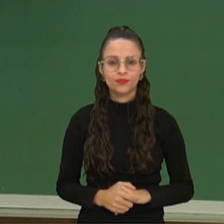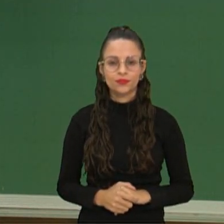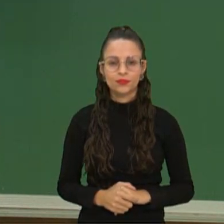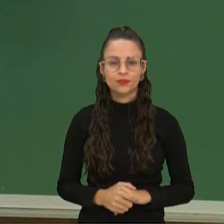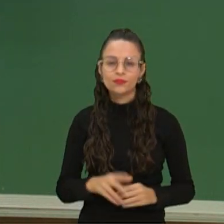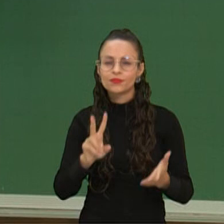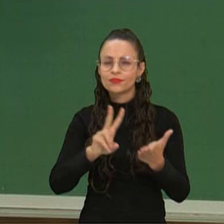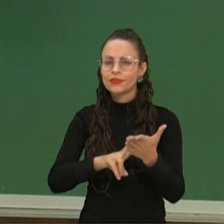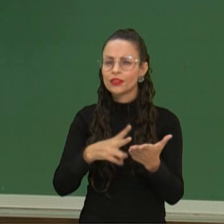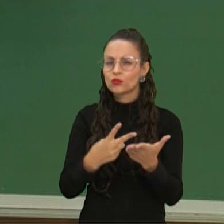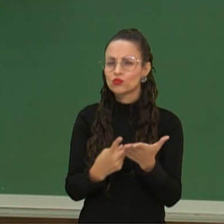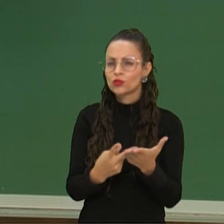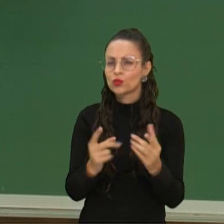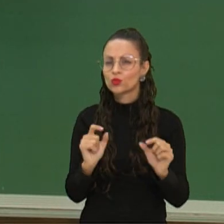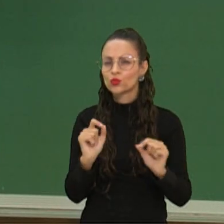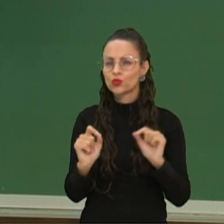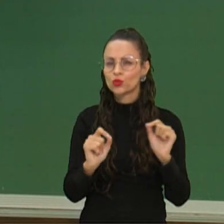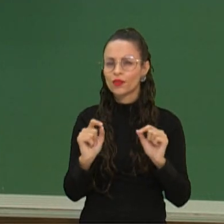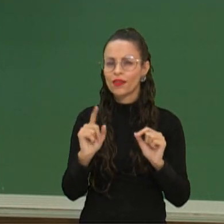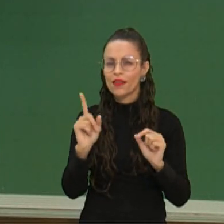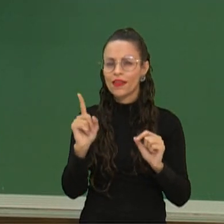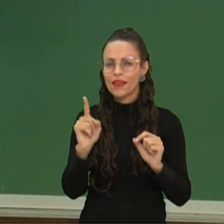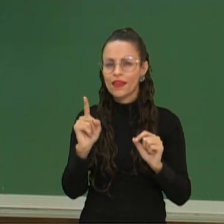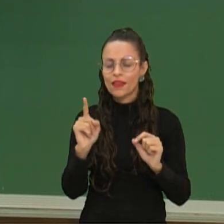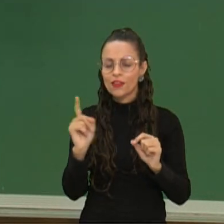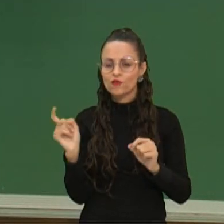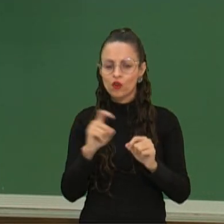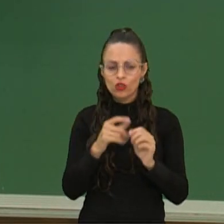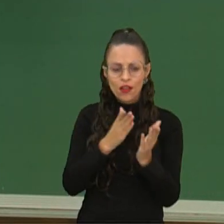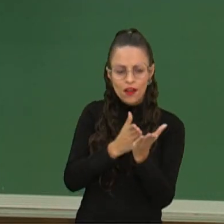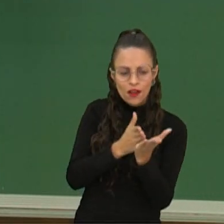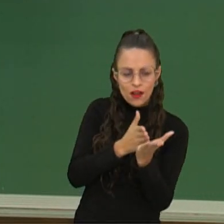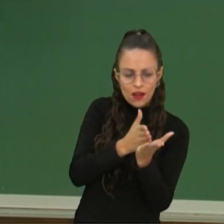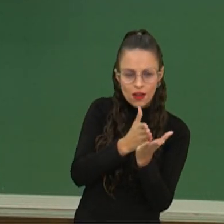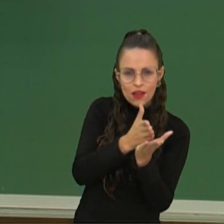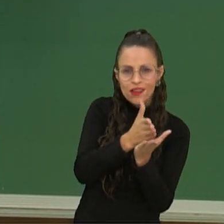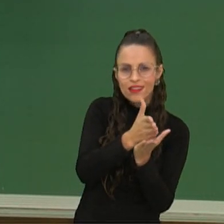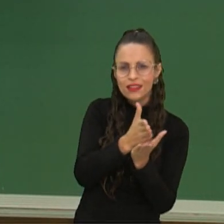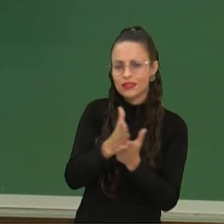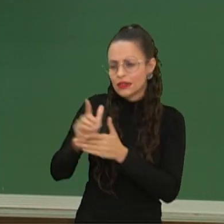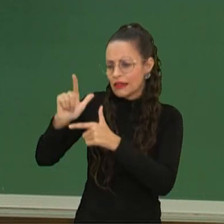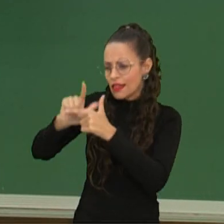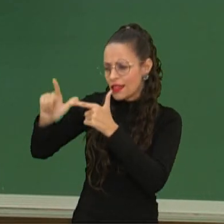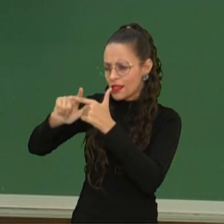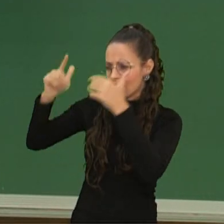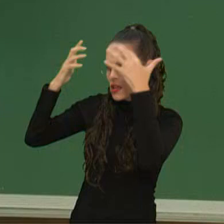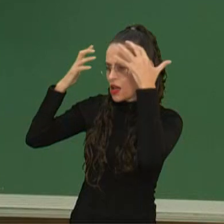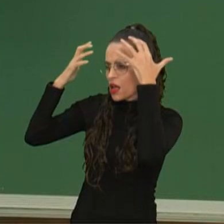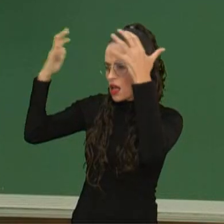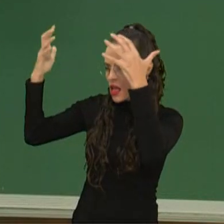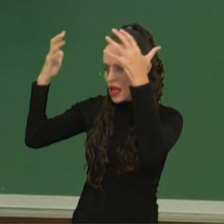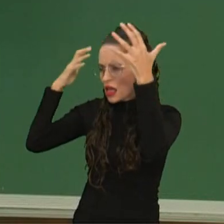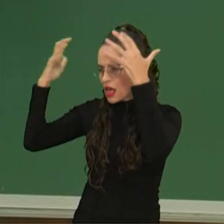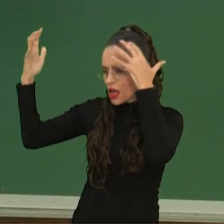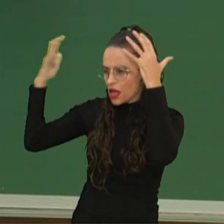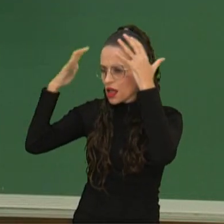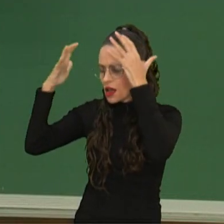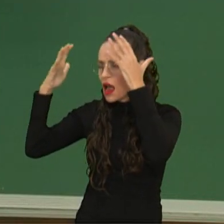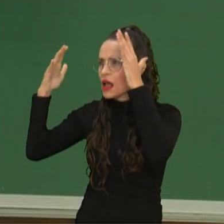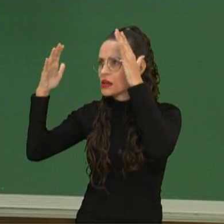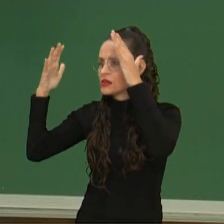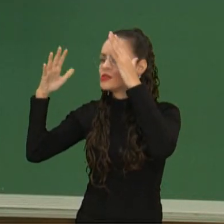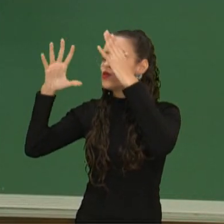menos a tradução seria voltar aos trilhos, sabe? Depois de tantos problemas, você consegue voltar ao que é